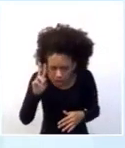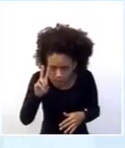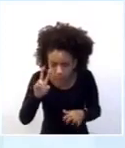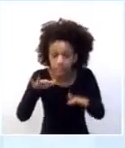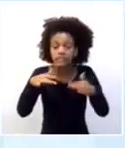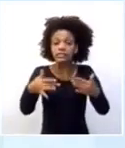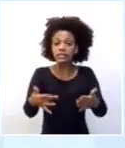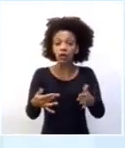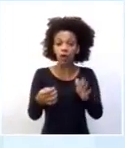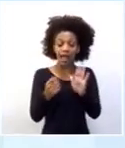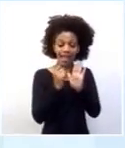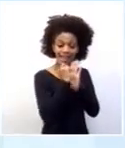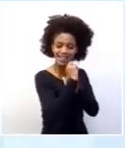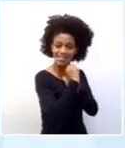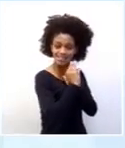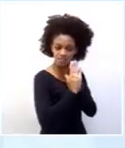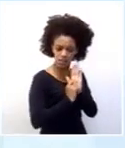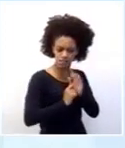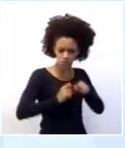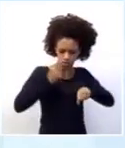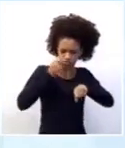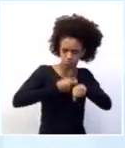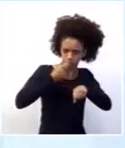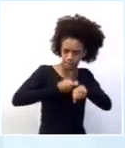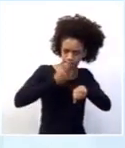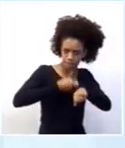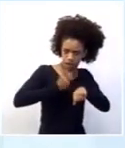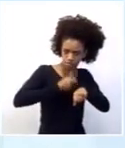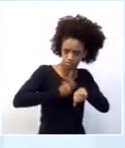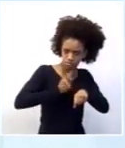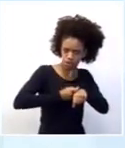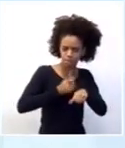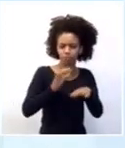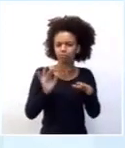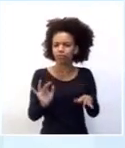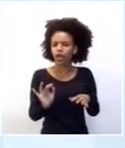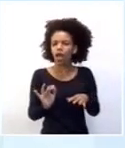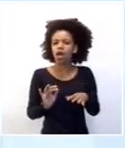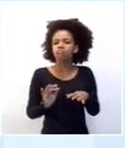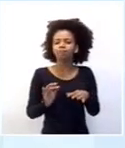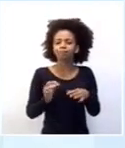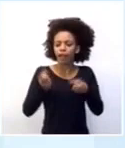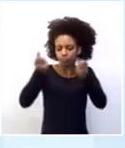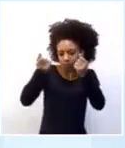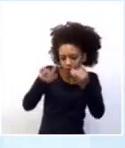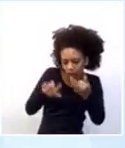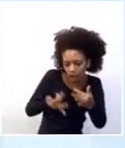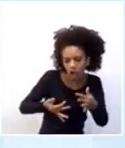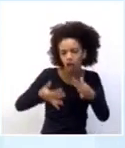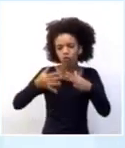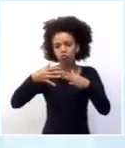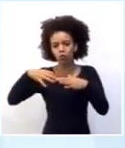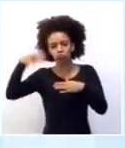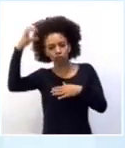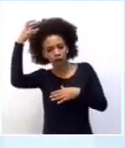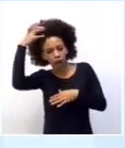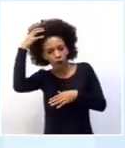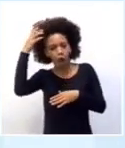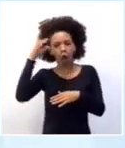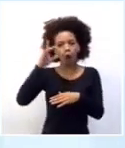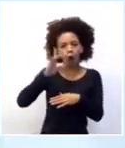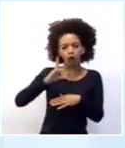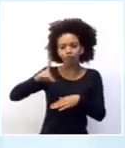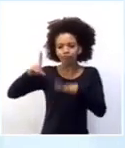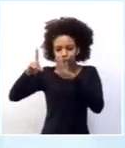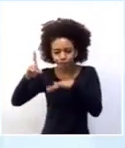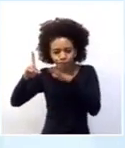na parede, vários símbolos ali contando a história do faraó, né, falando dos deuses, e aquilo ali ficava. Por isso que é